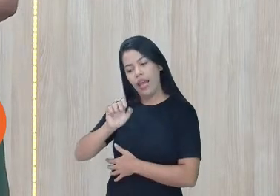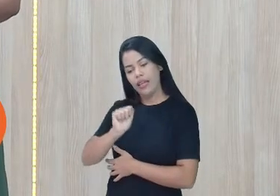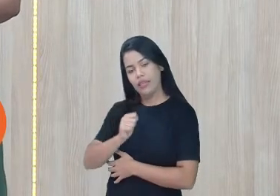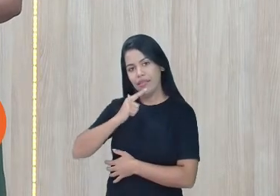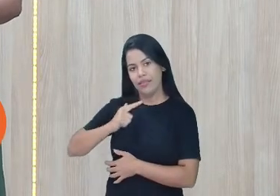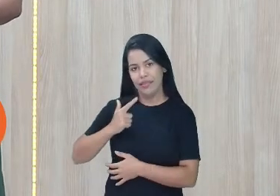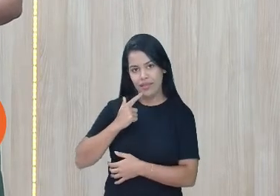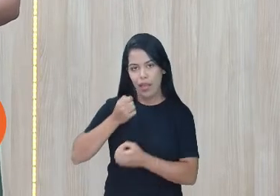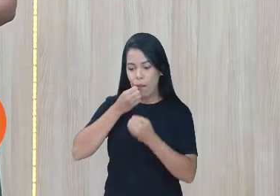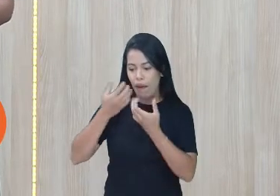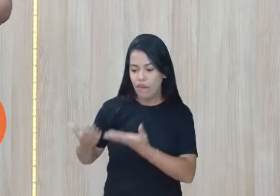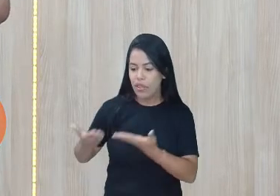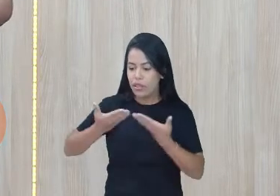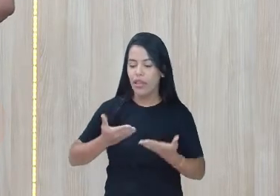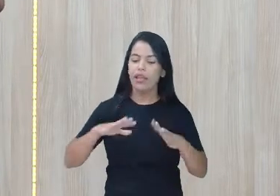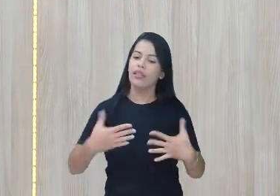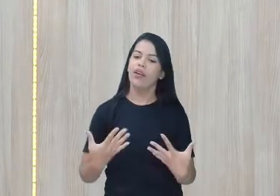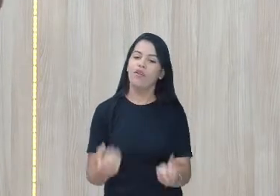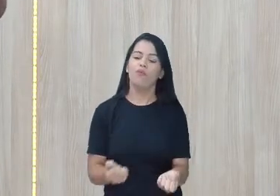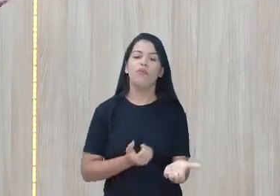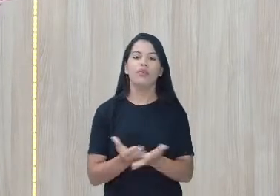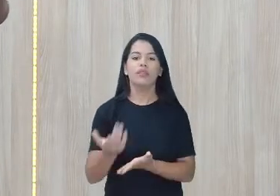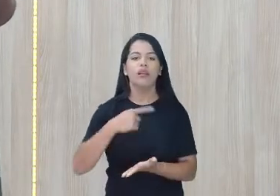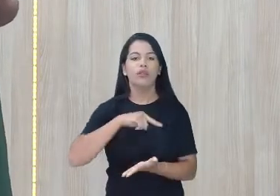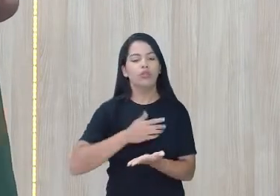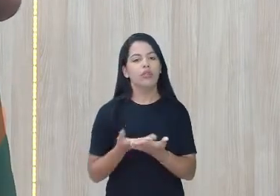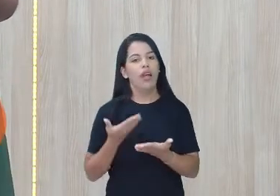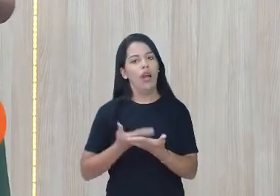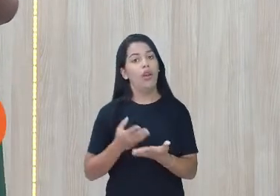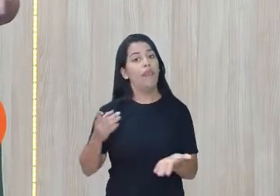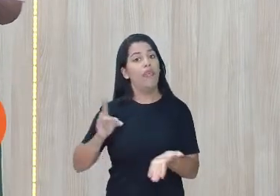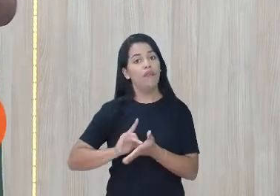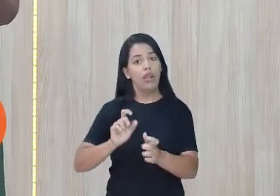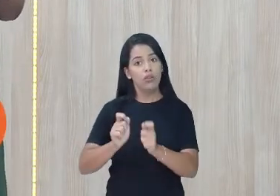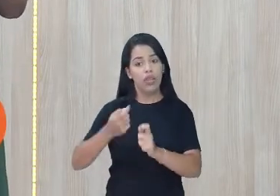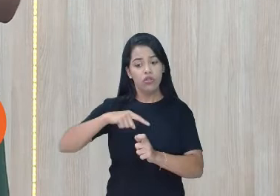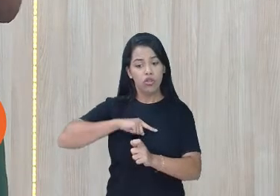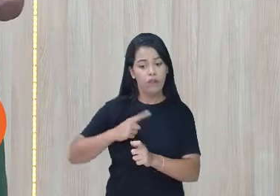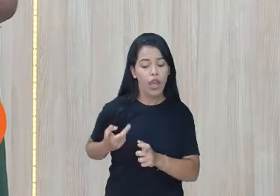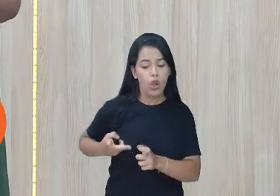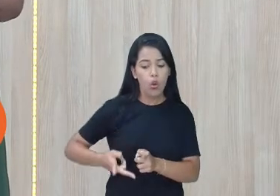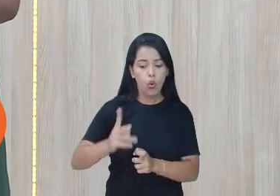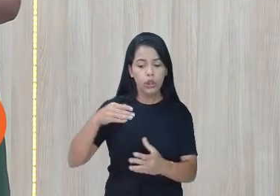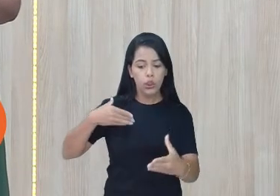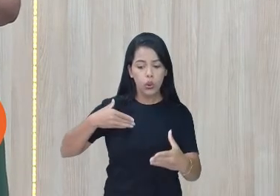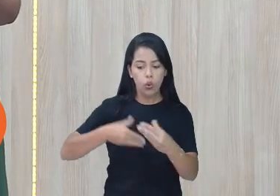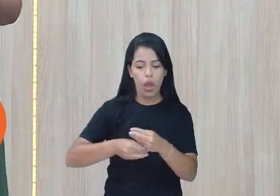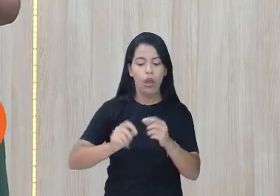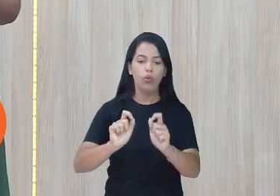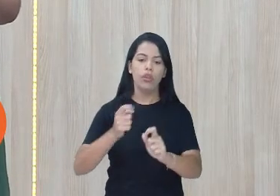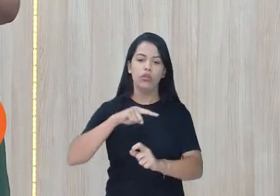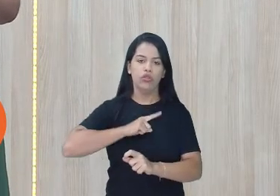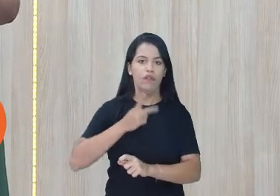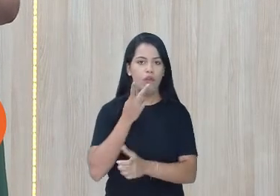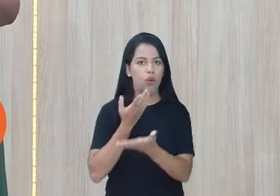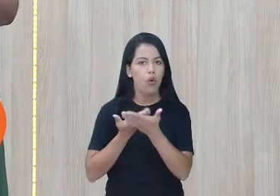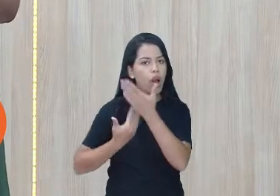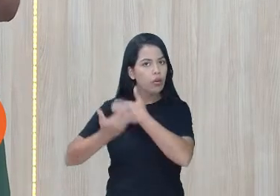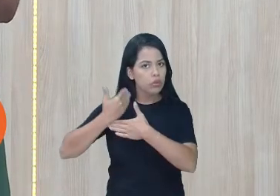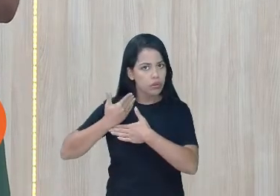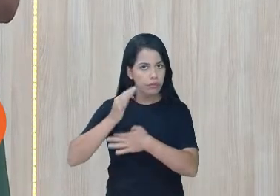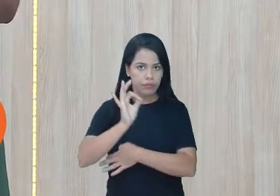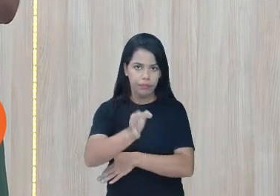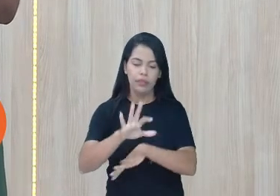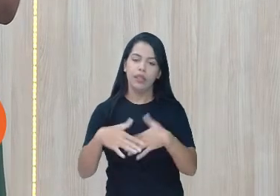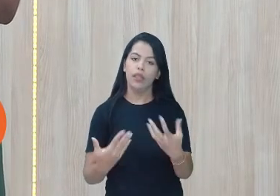E vamos lá, né? Vamos começar a aula de hoje, que é, na verdade, uma continuação daquilo que a gente já vinha falando na aula anterior,